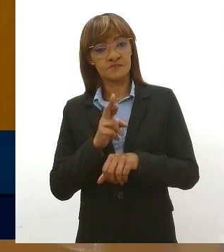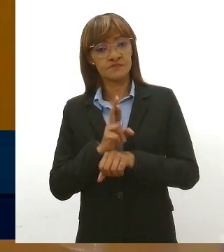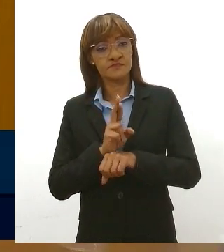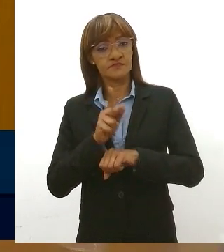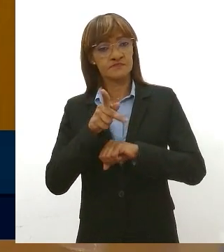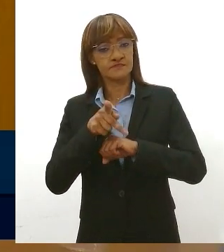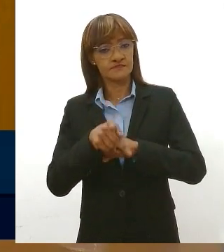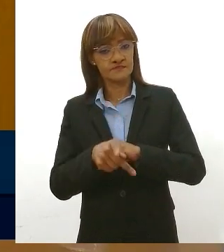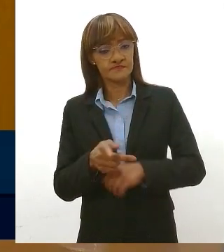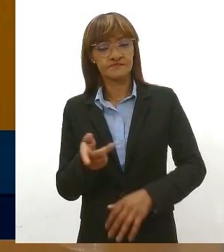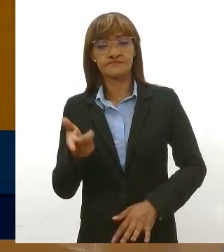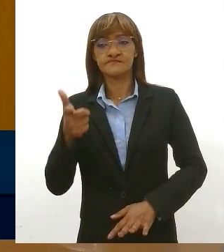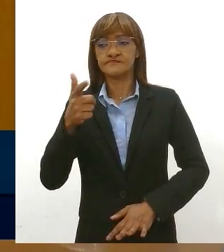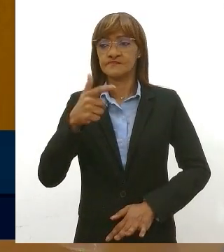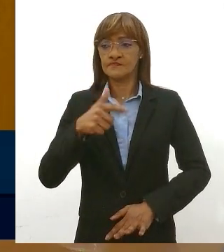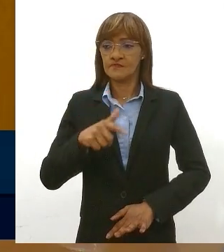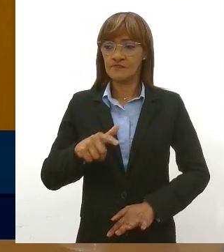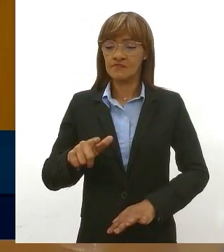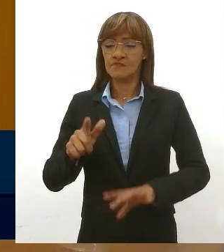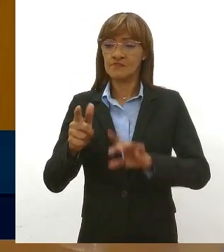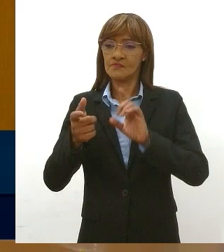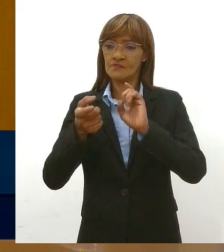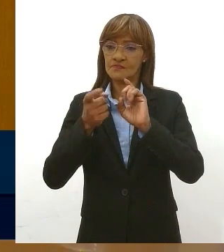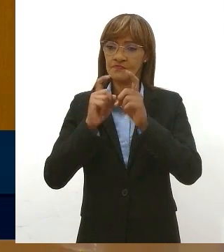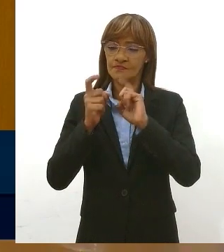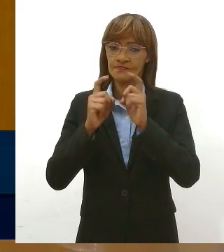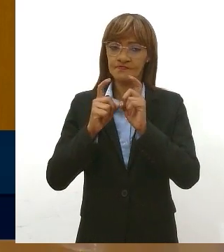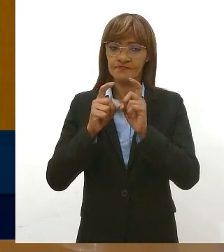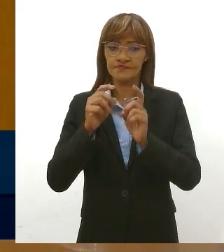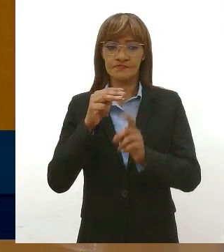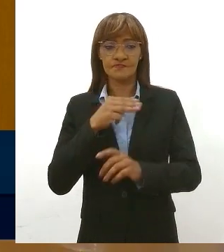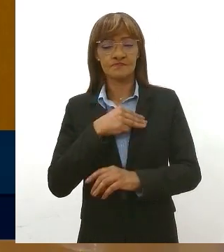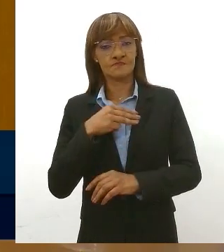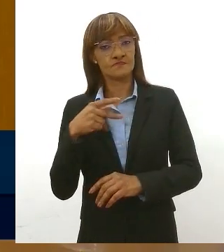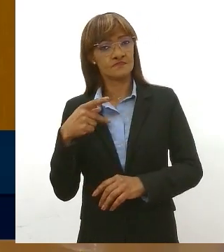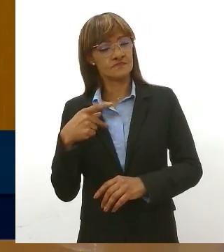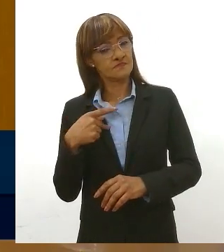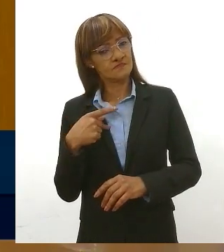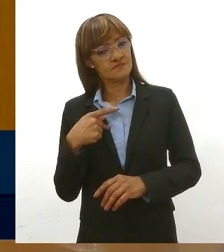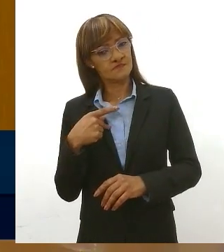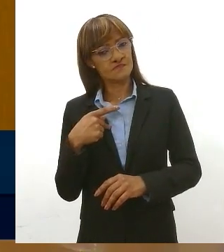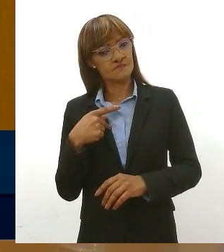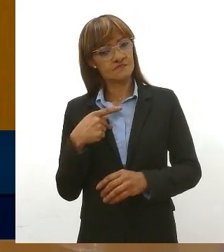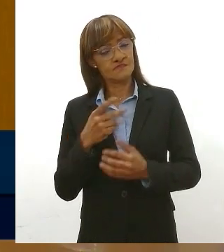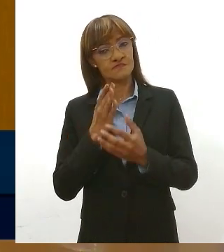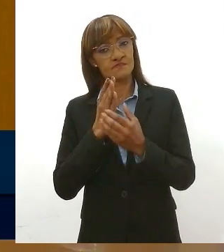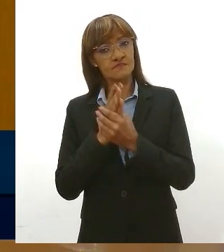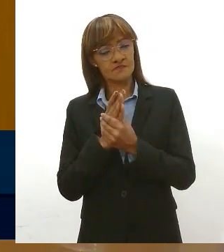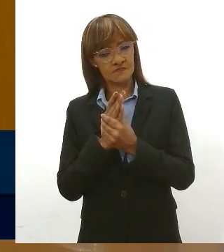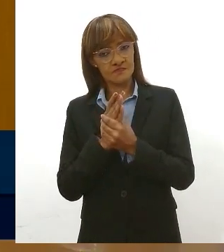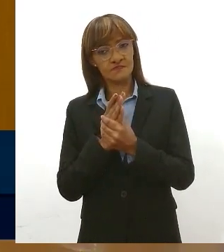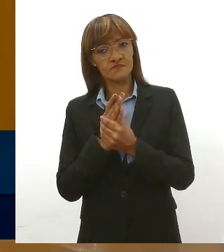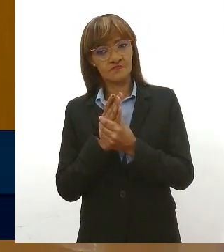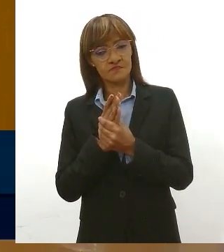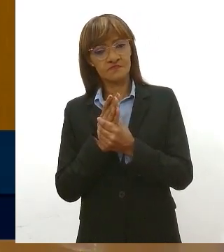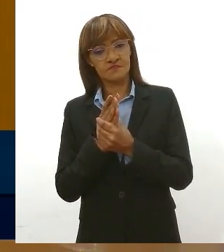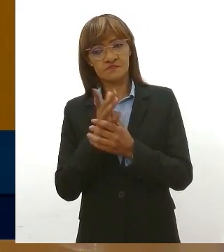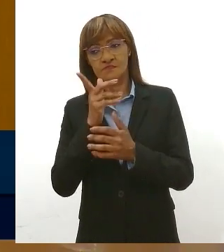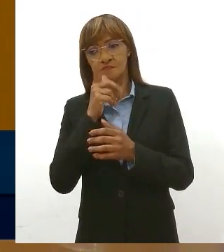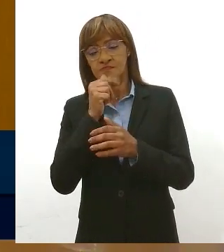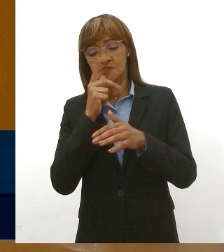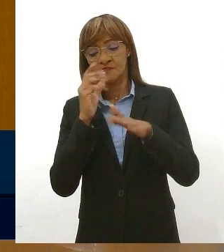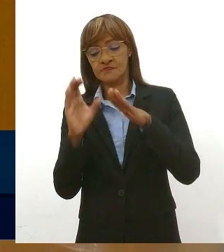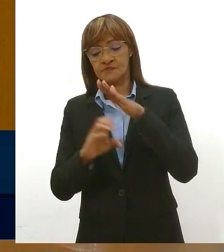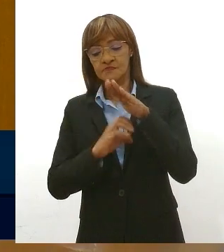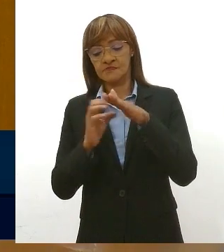no Ministério Público contra a DESO. Nós temos lá um procedimento que já se arrasta há quase 2 anos para que